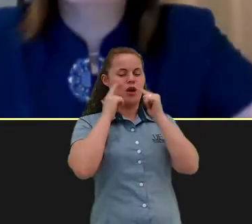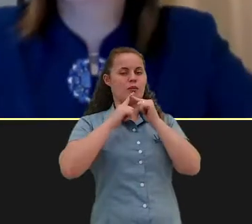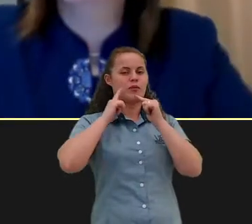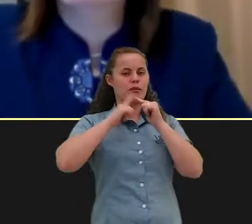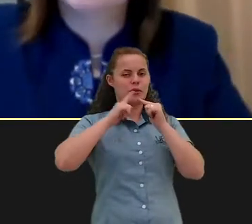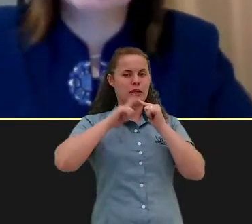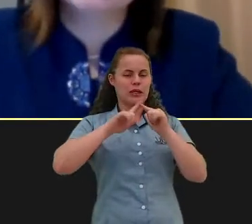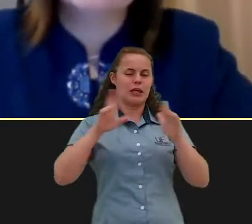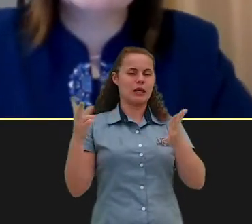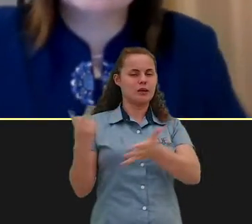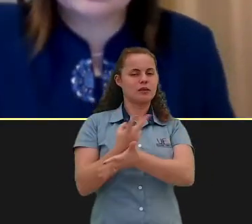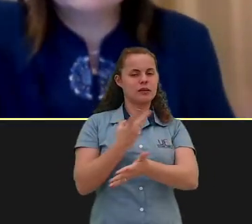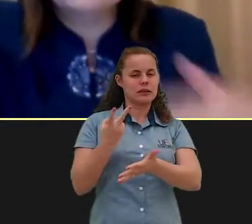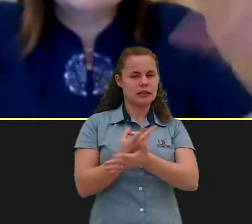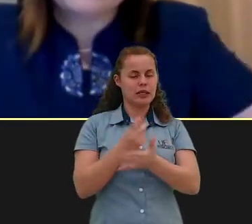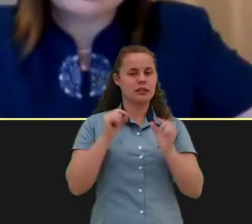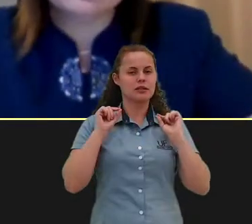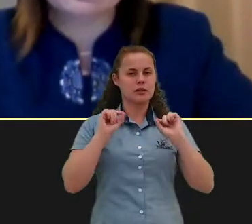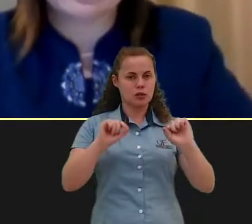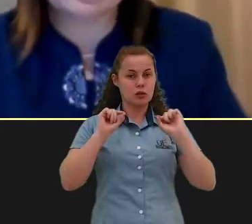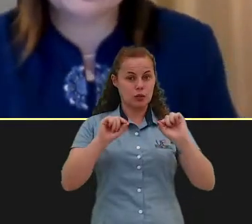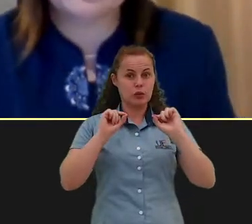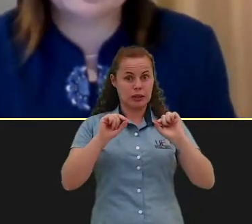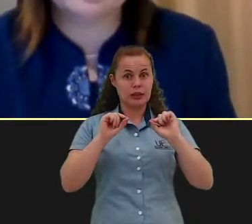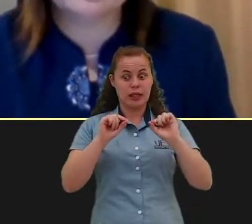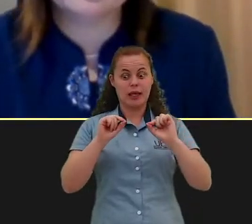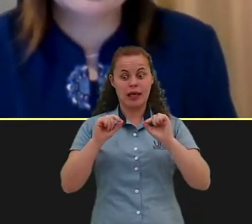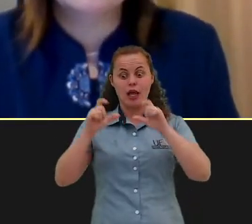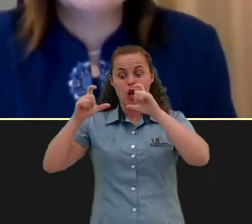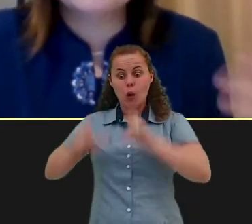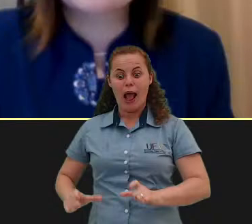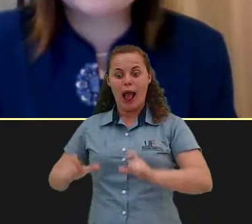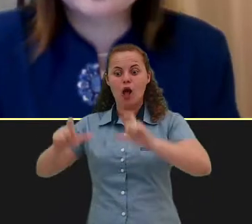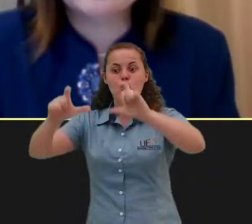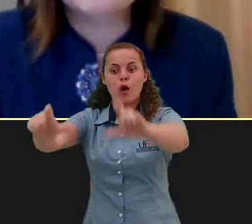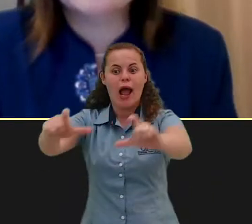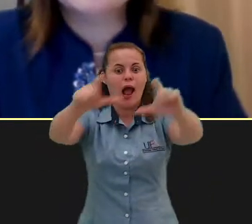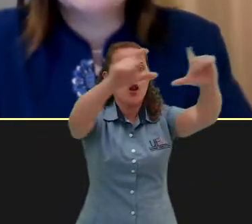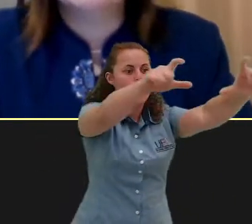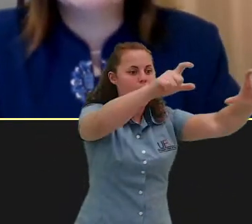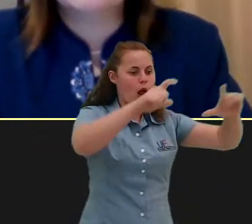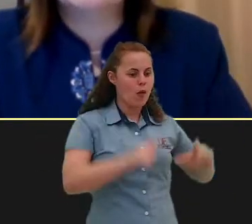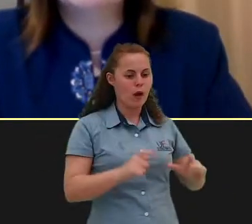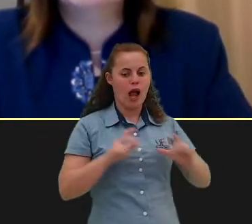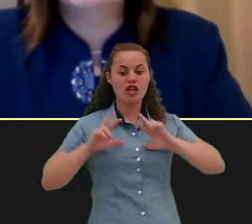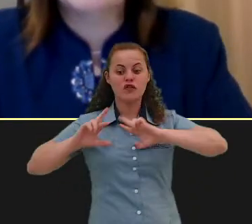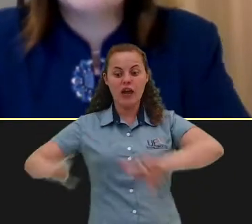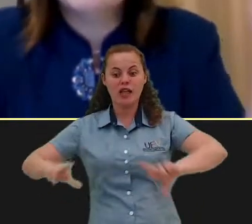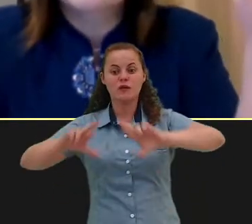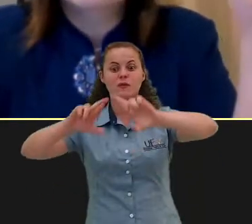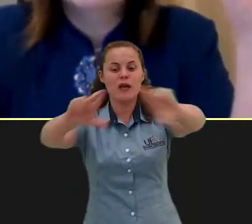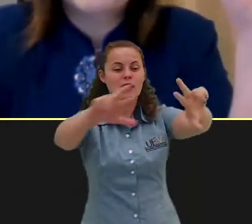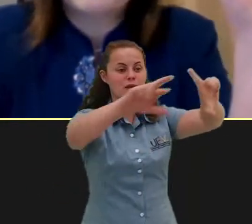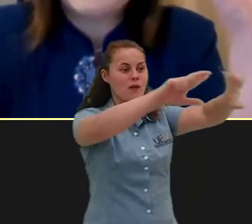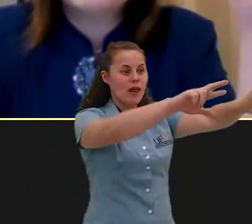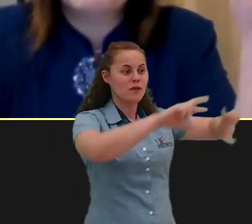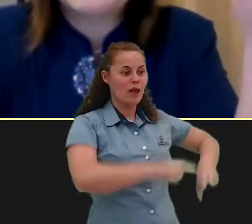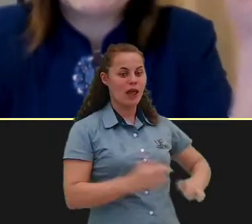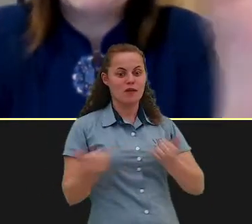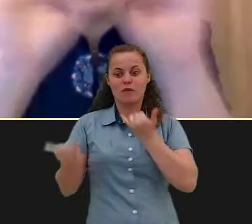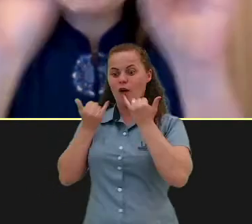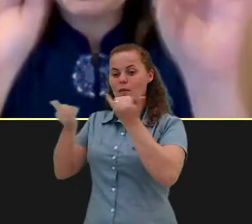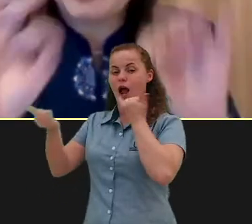é que você pode ter dados em vários locais diferentes. E, às vezes, esses dados não têm uma